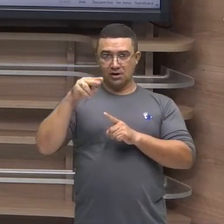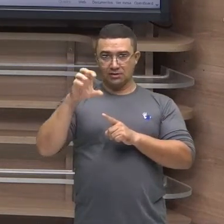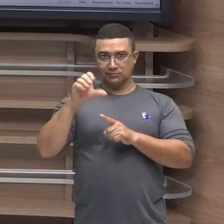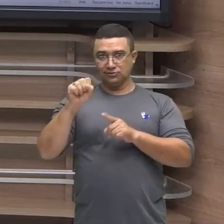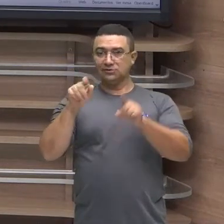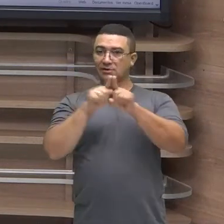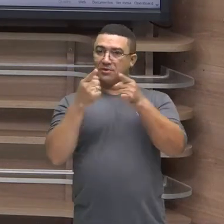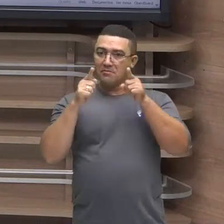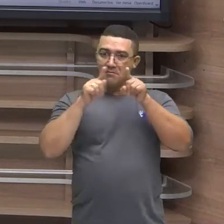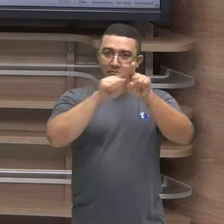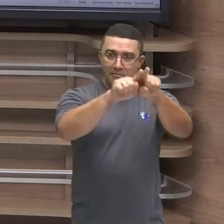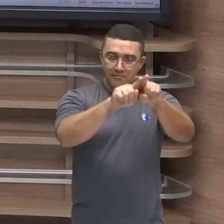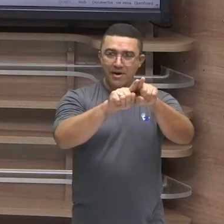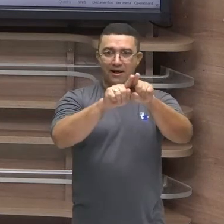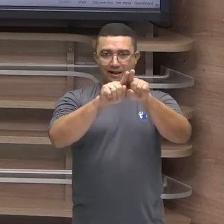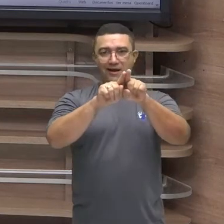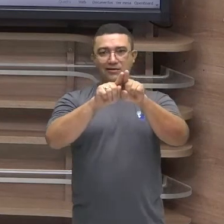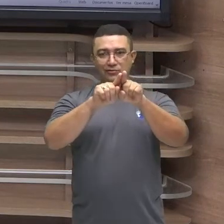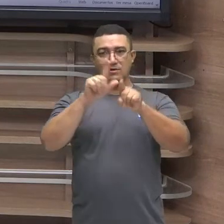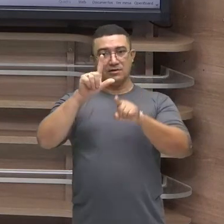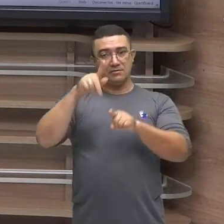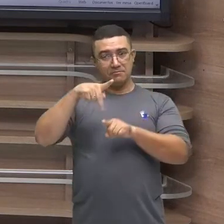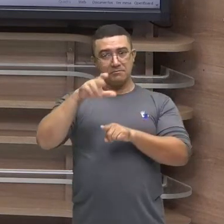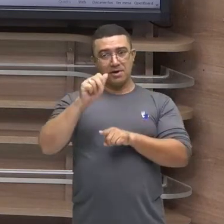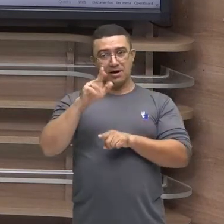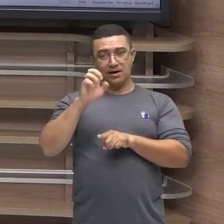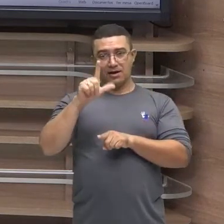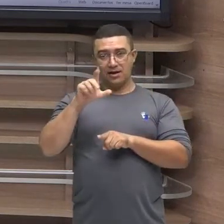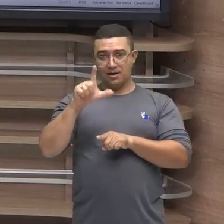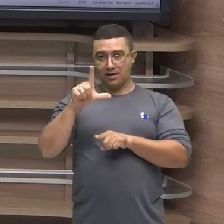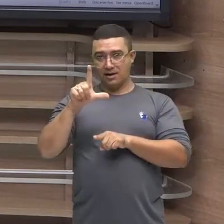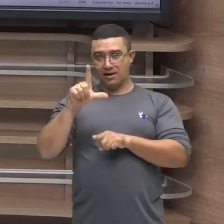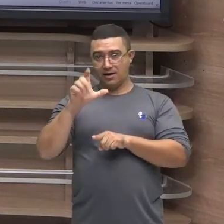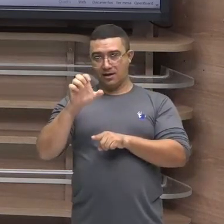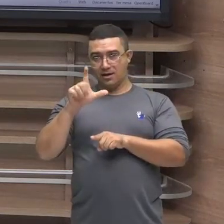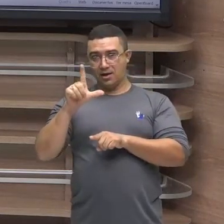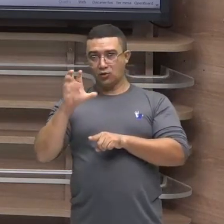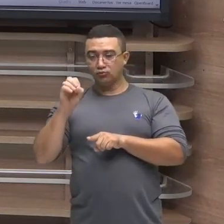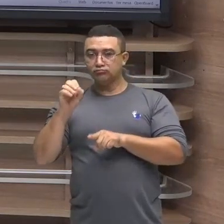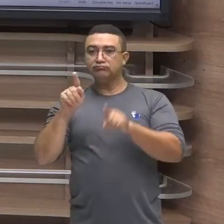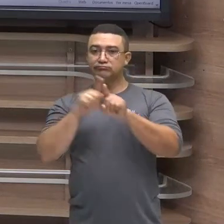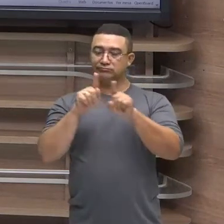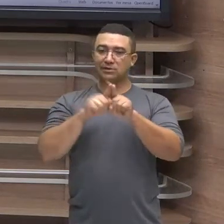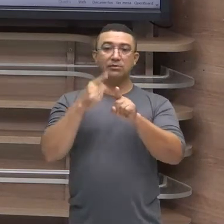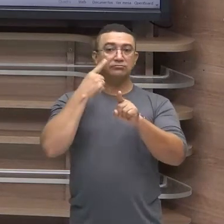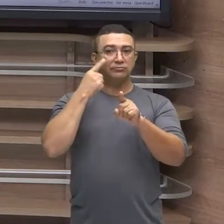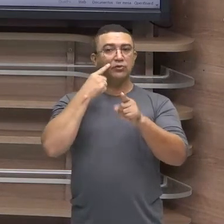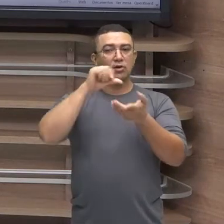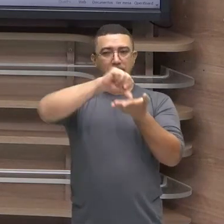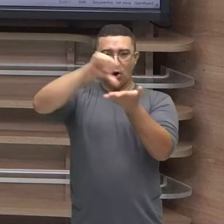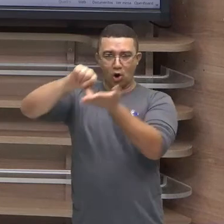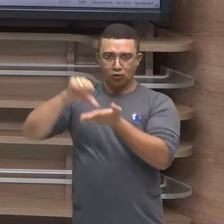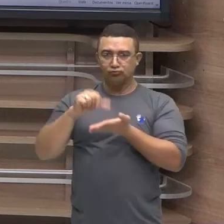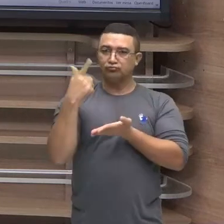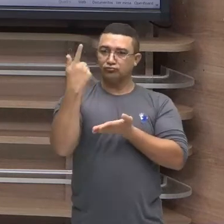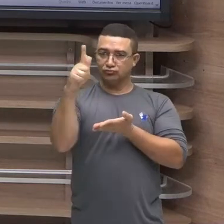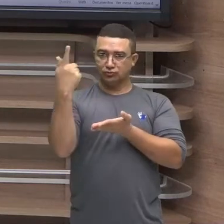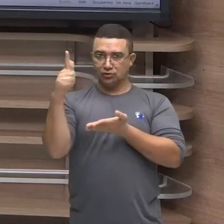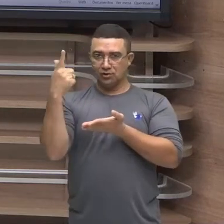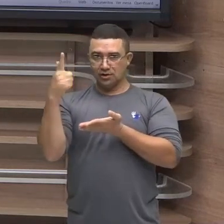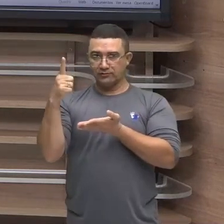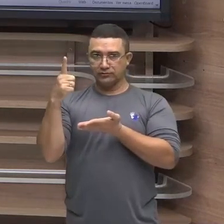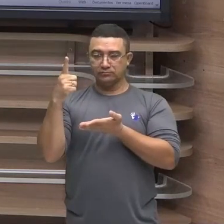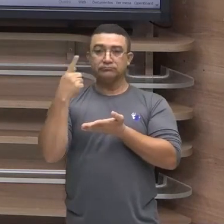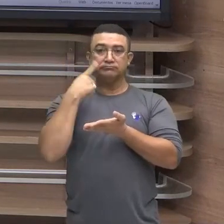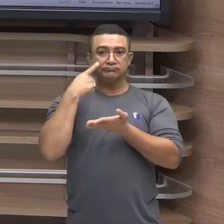aí latitudes e longitudes e no final a gente vai ter as coordenadas geográficas, né? Que a gente viu aí